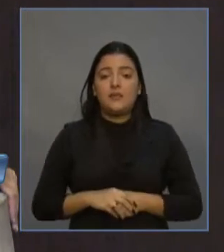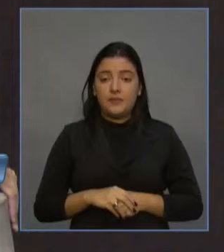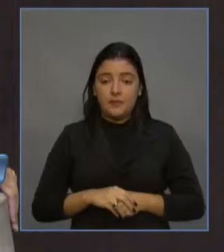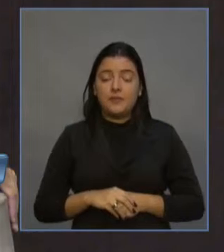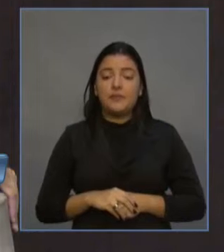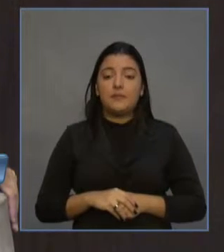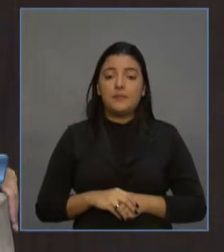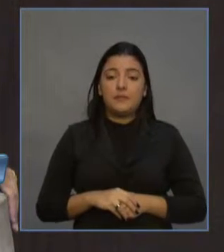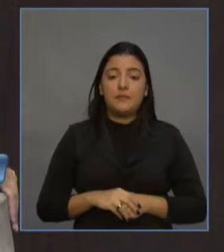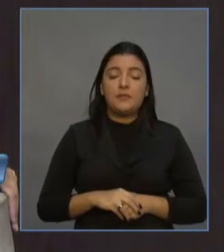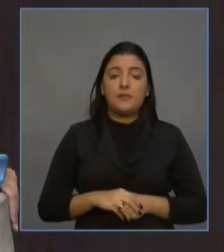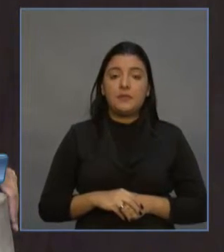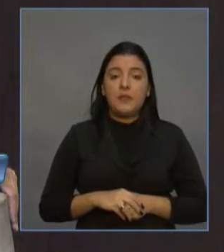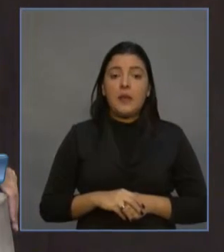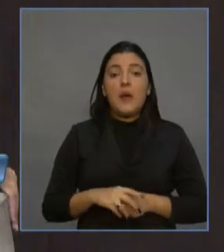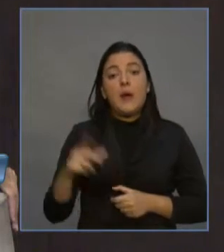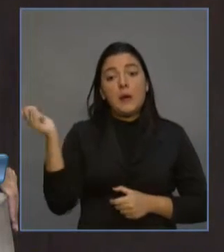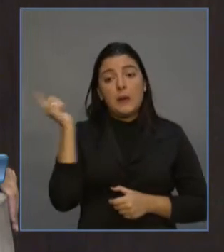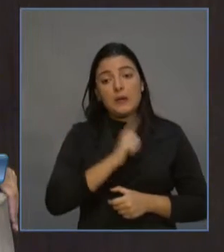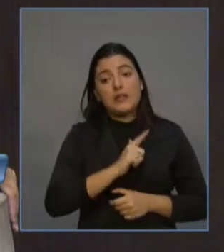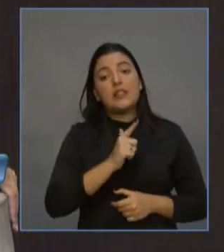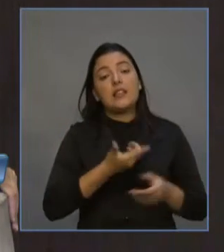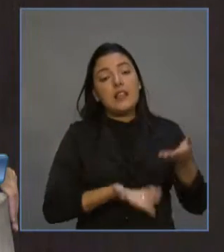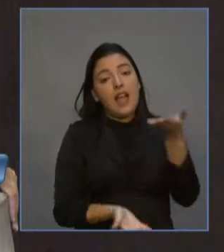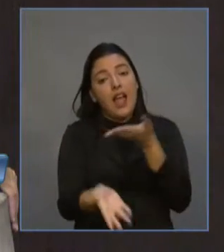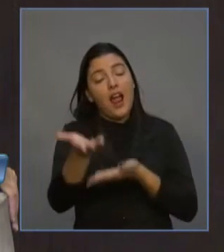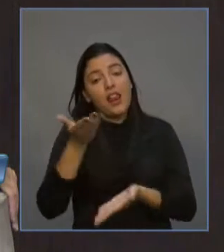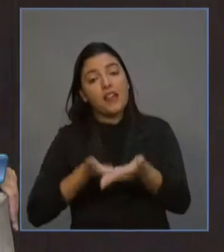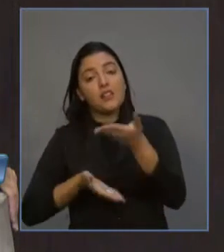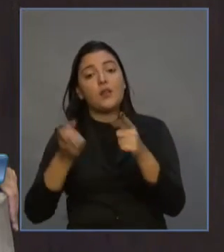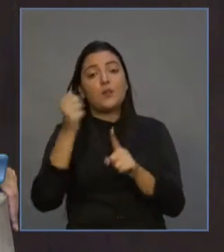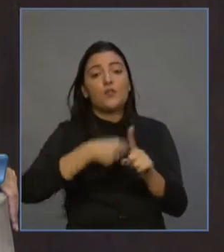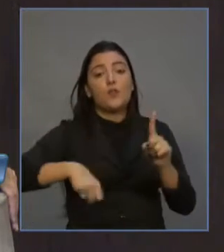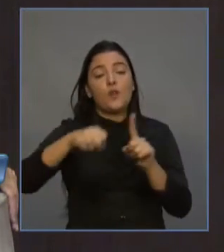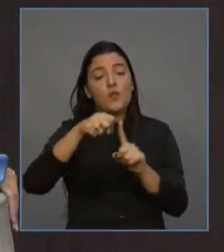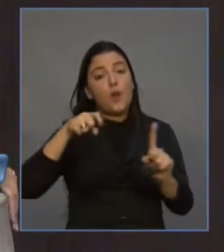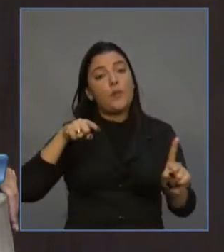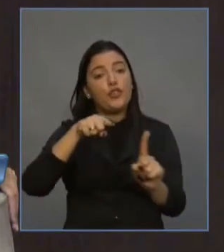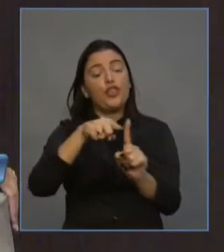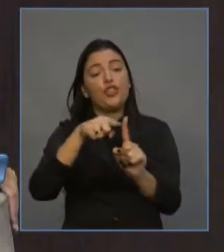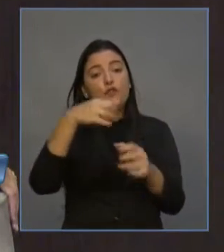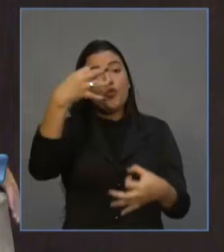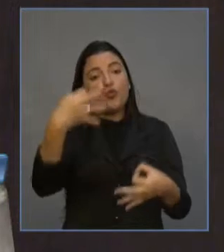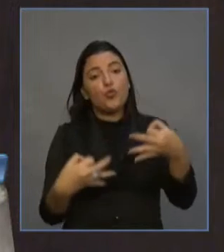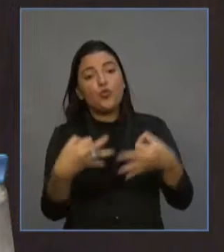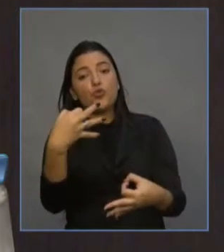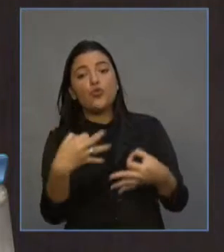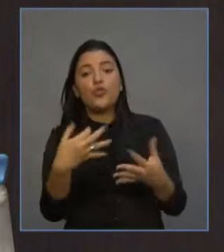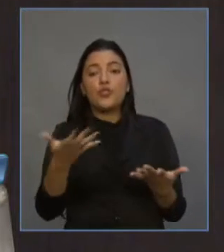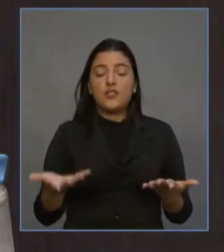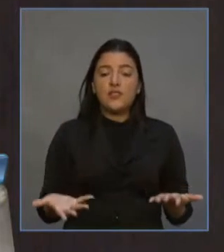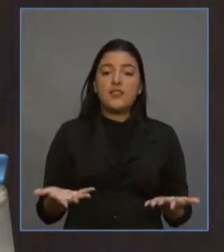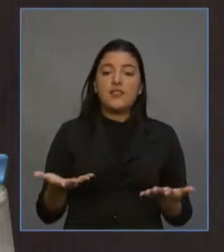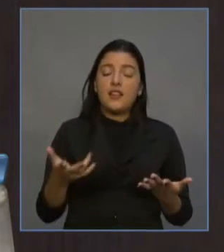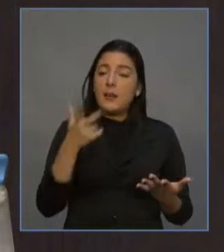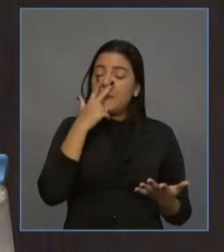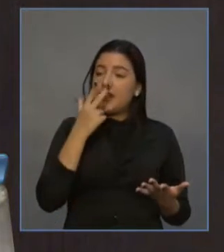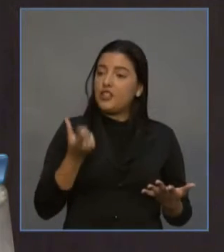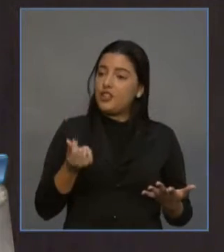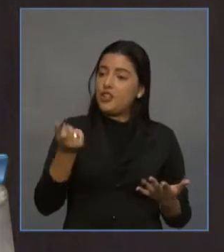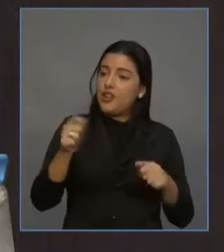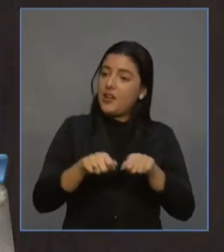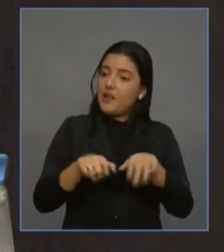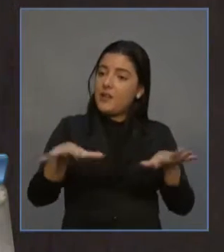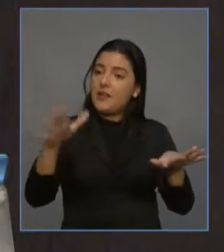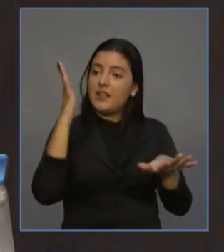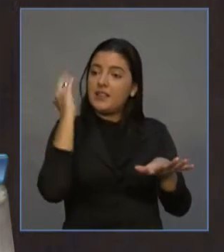capaz de regular as relações sociais em prol da justiça social, em prol da distribuição da riqueza, do